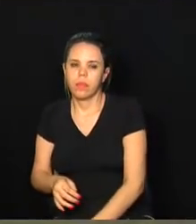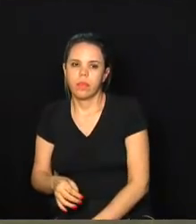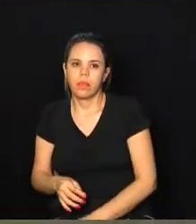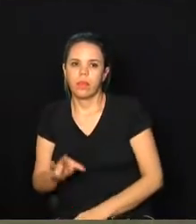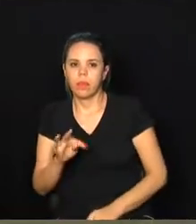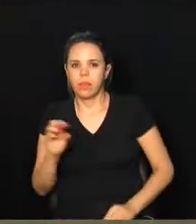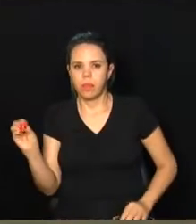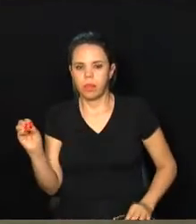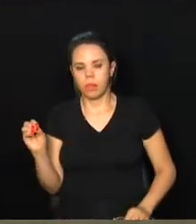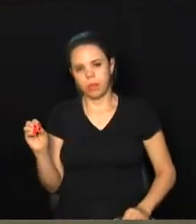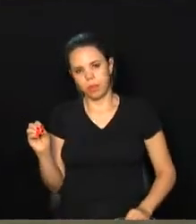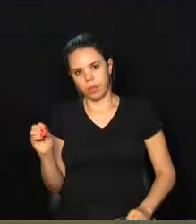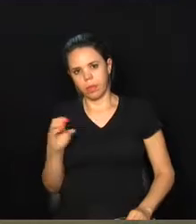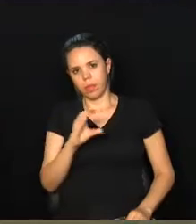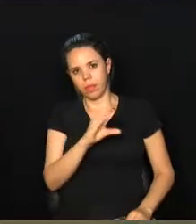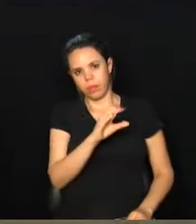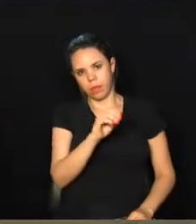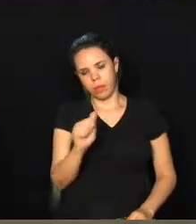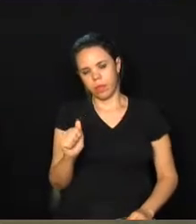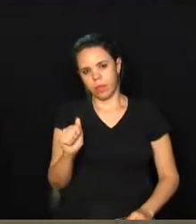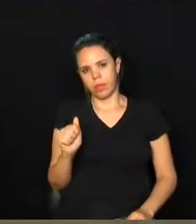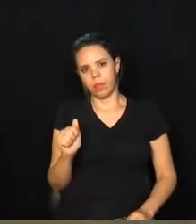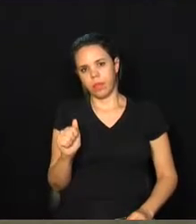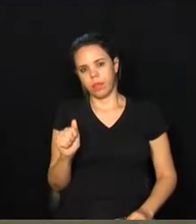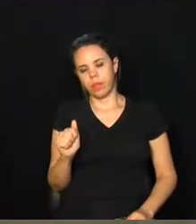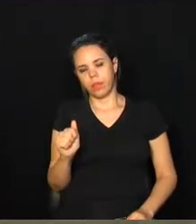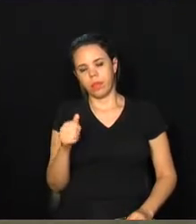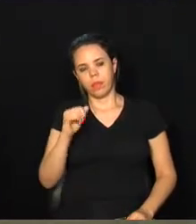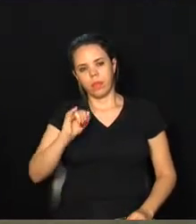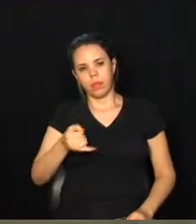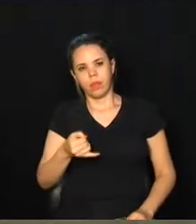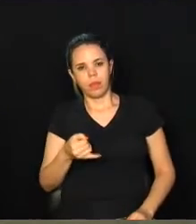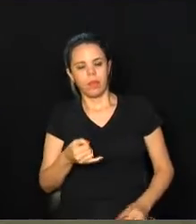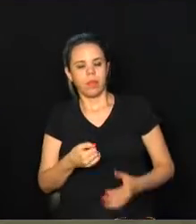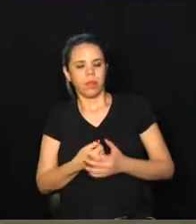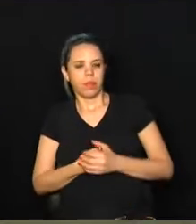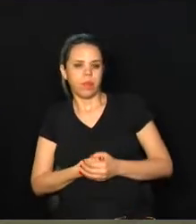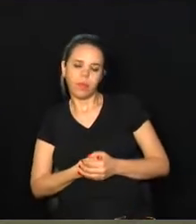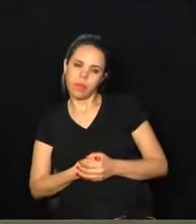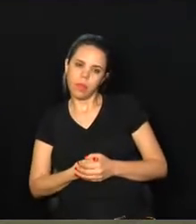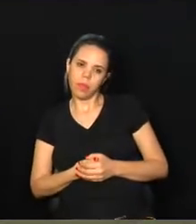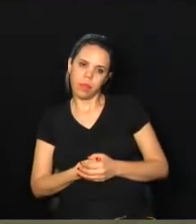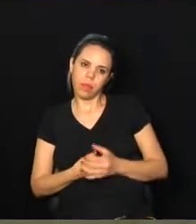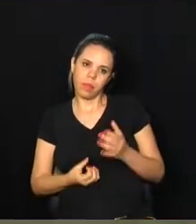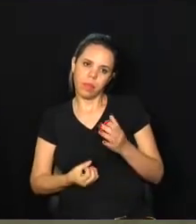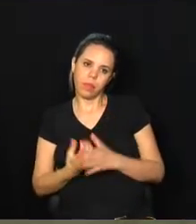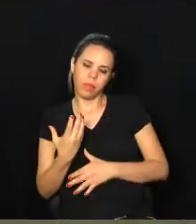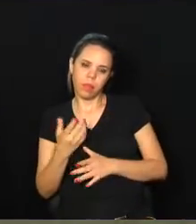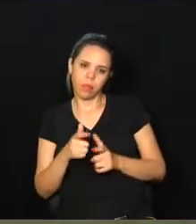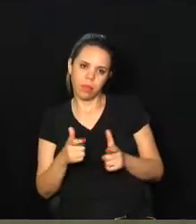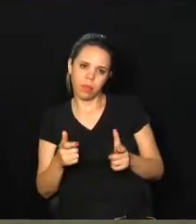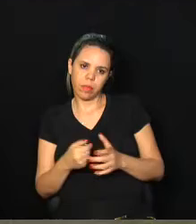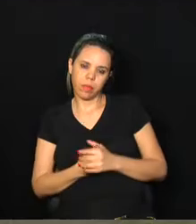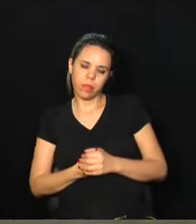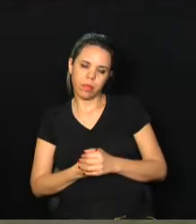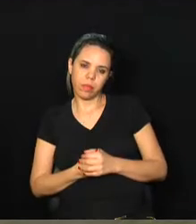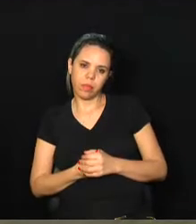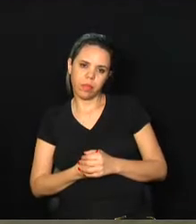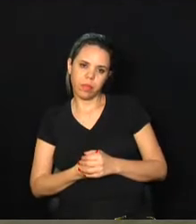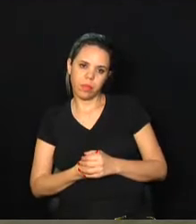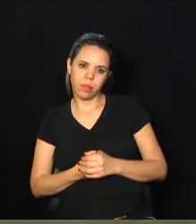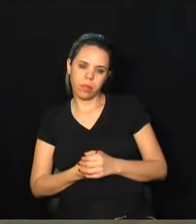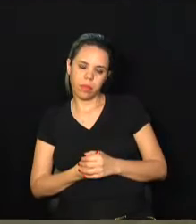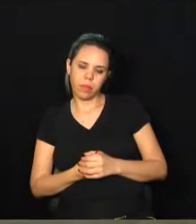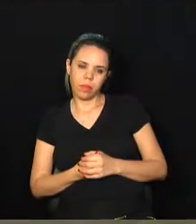TO, CA, né, coeficiente de aproveitamento, isso gera um volume.